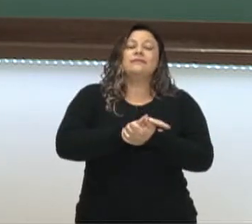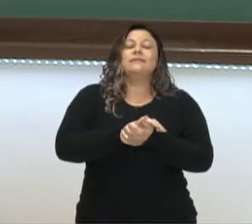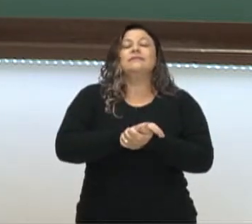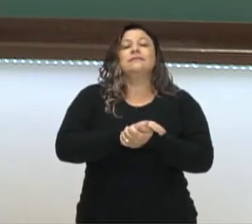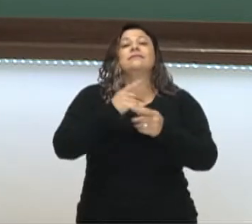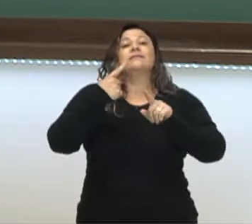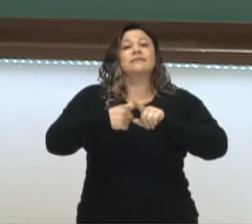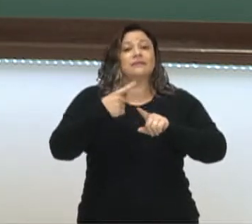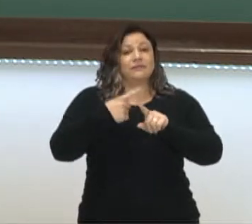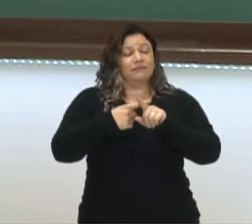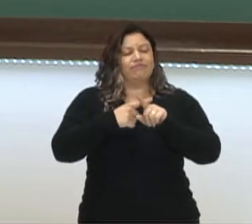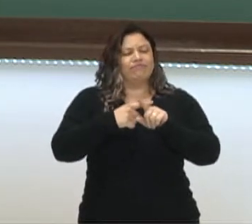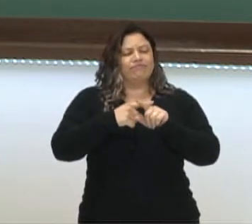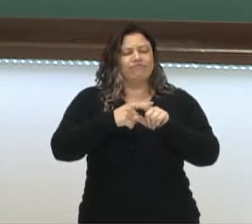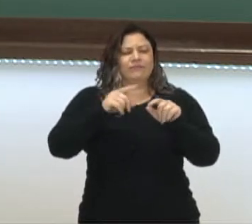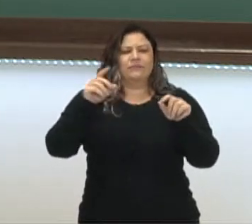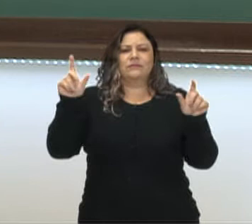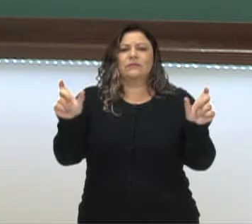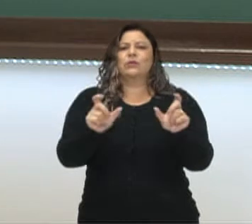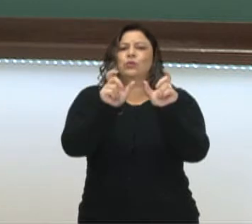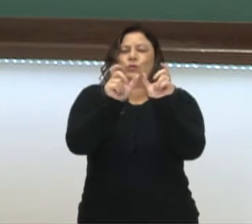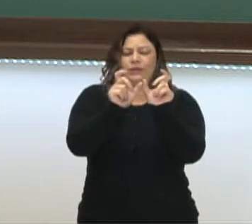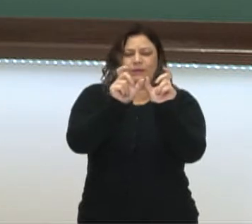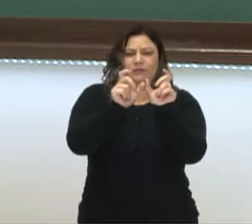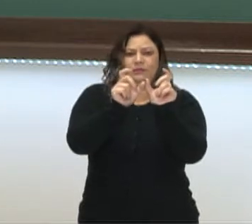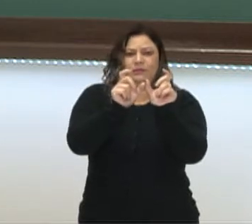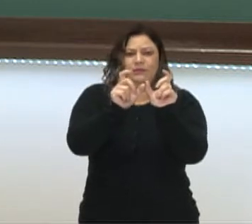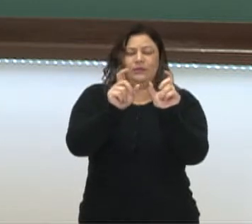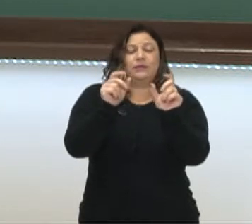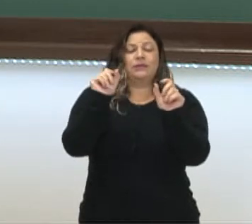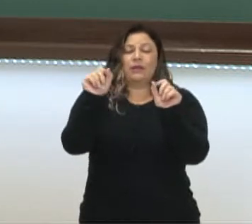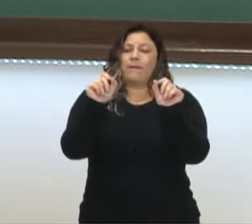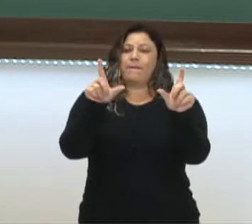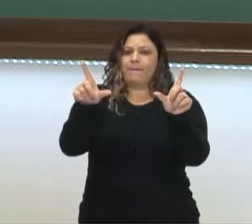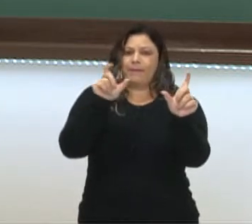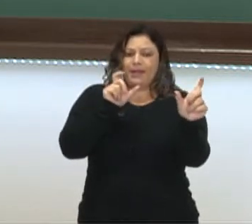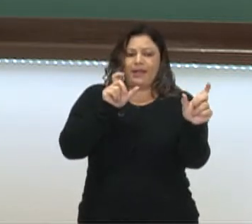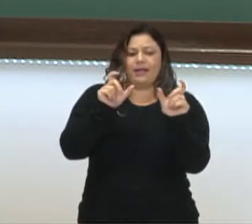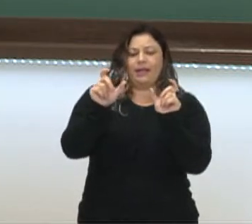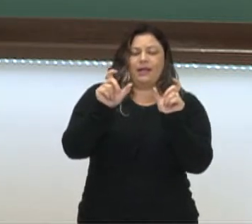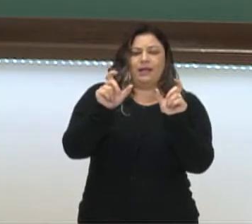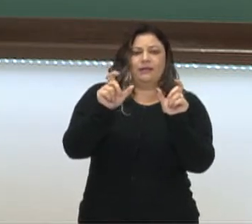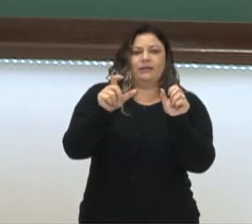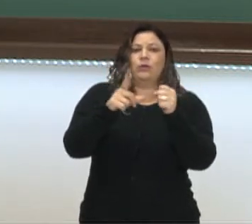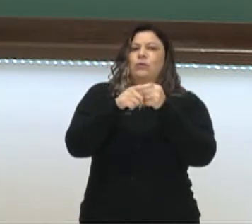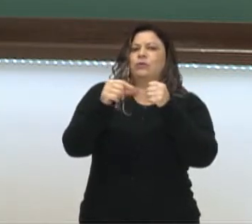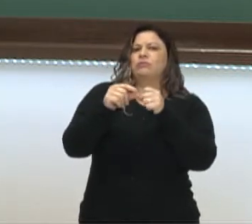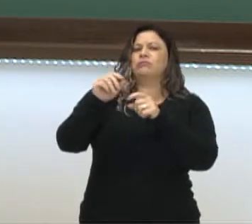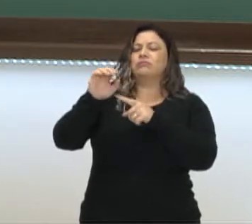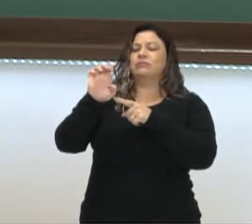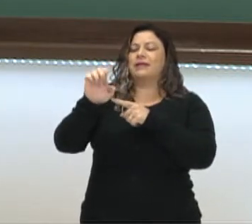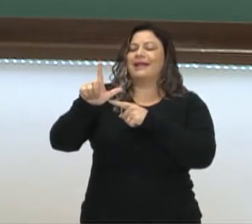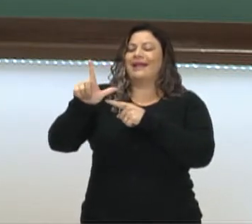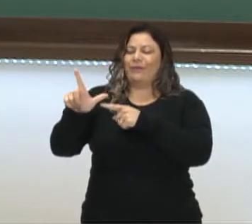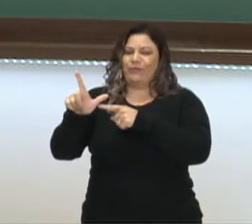justamente por esse encontro vocálico. Então a gente pega por empréstimo o artigo masculino, ele.